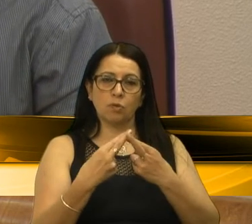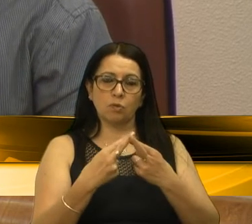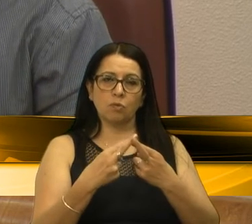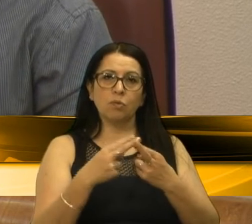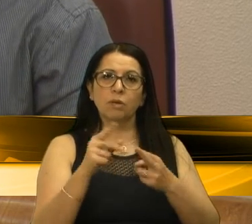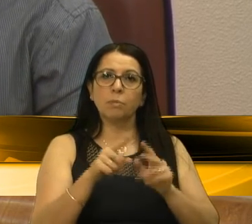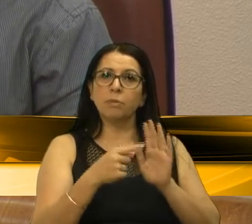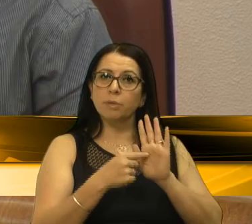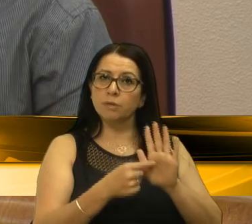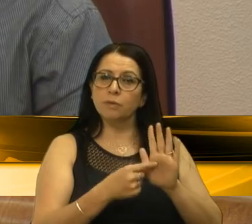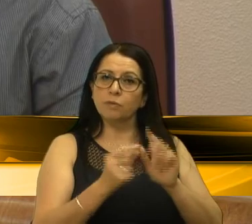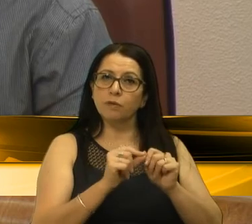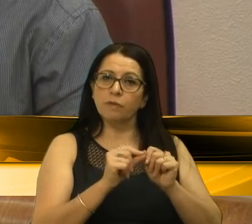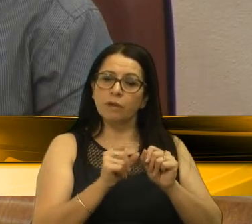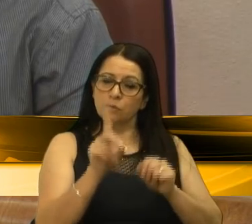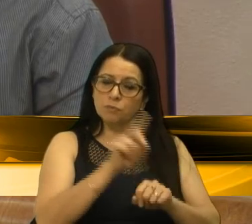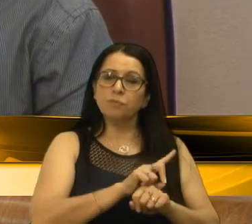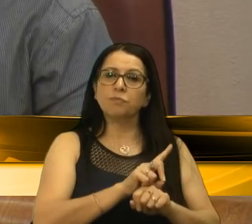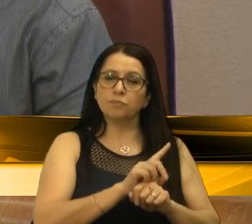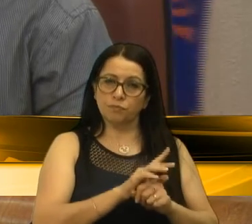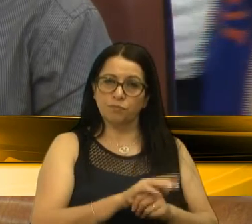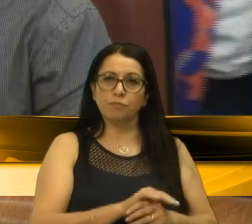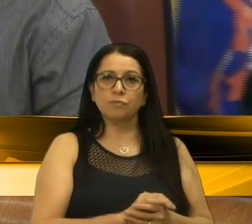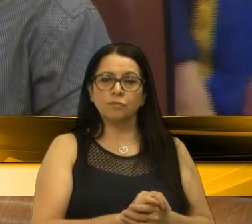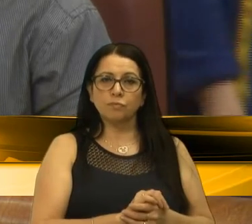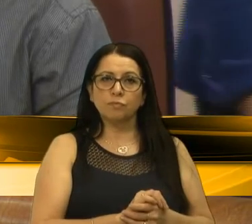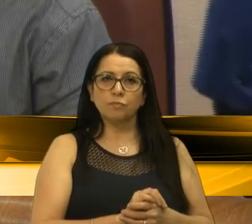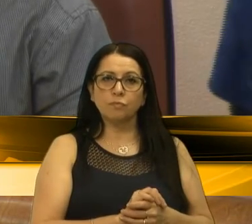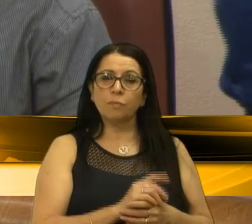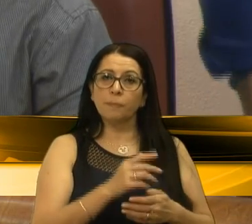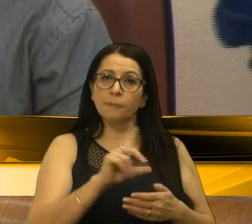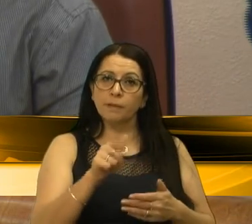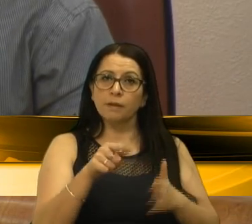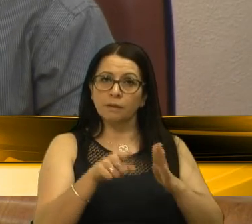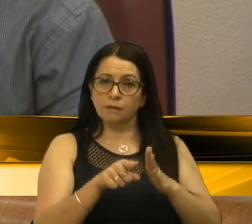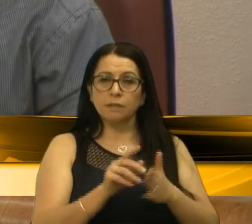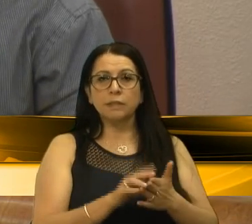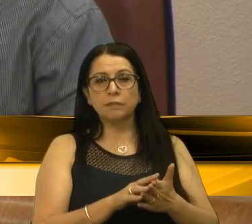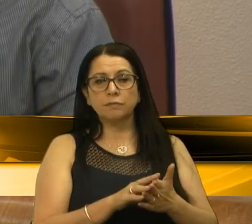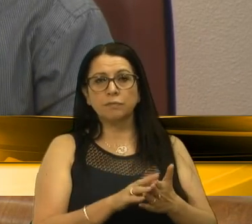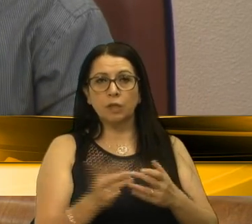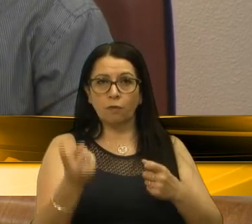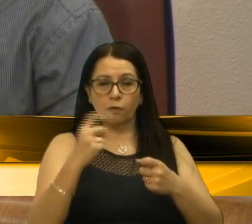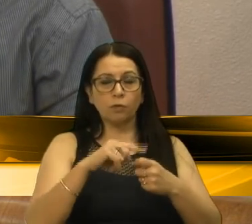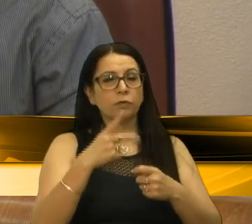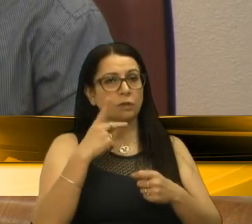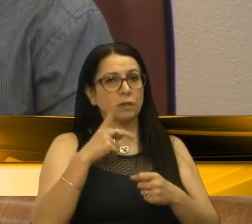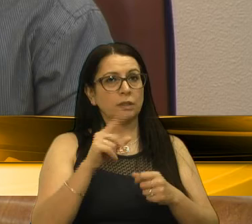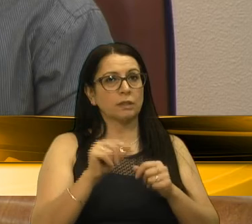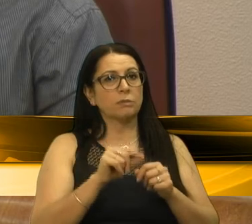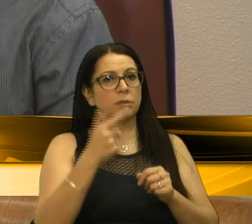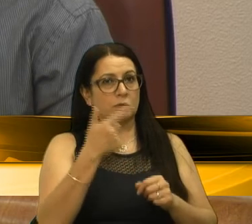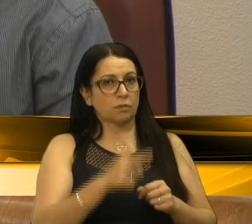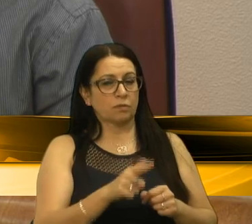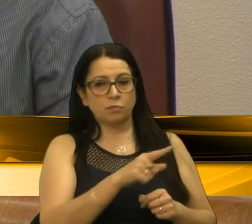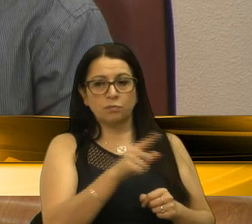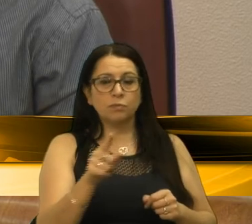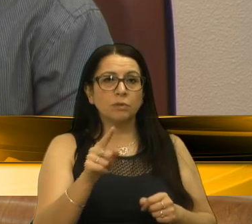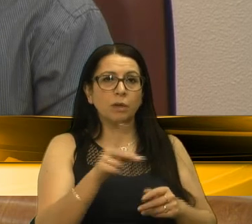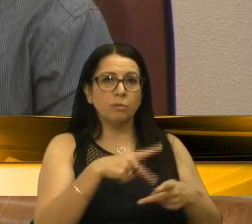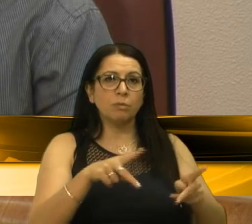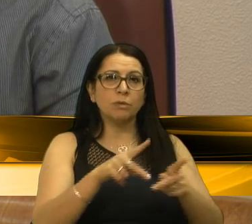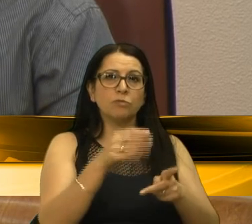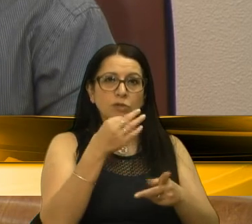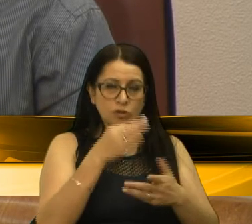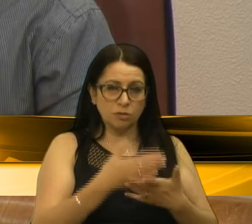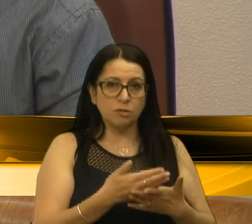e a apresentação que foi feita naquele dia. Passado isso, senhores, eu volto àquele questionamento que eu fiz novamente para os senhores. A população de Caxias do